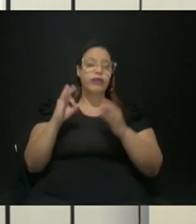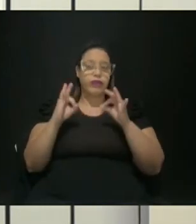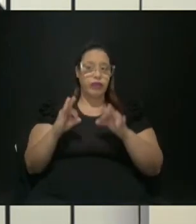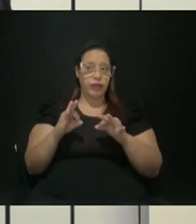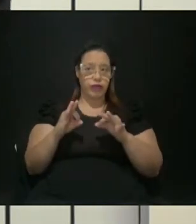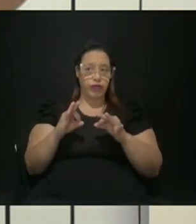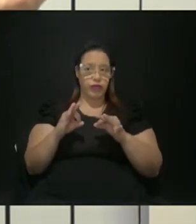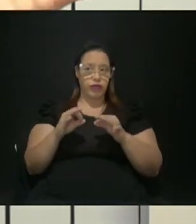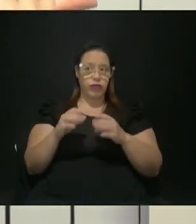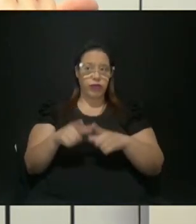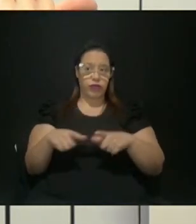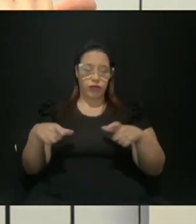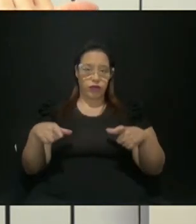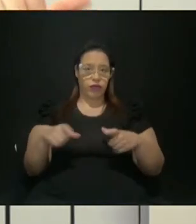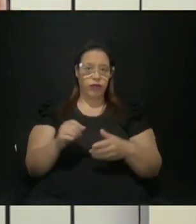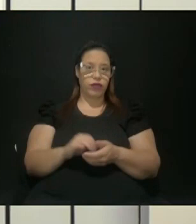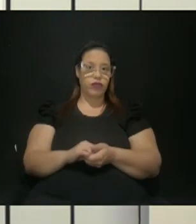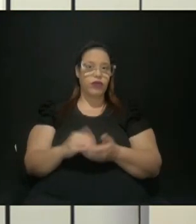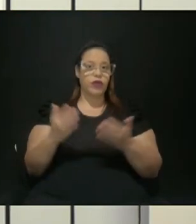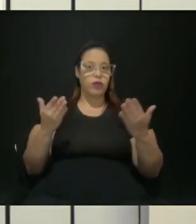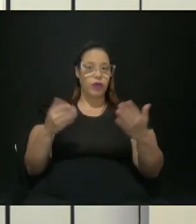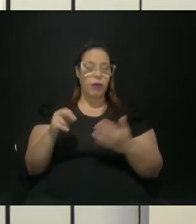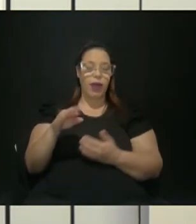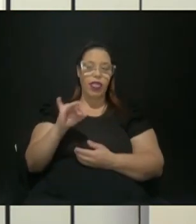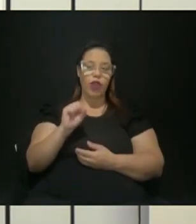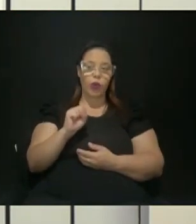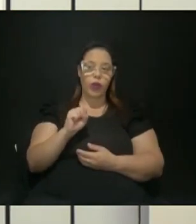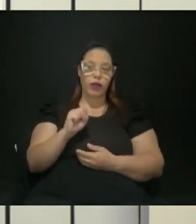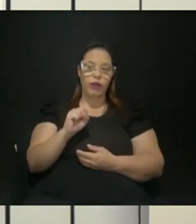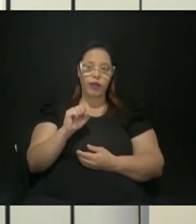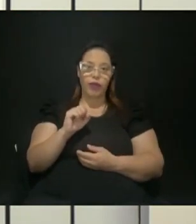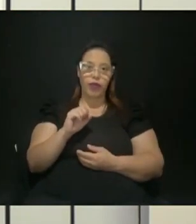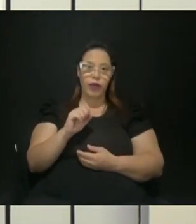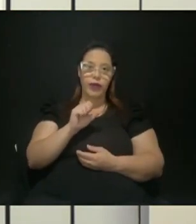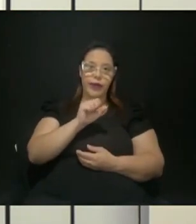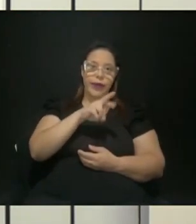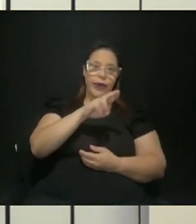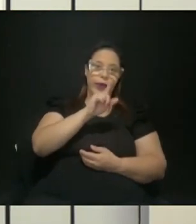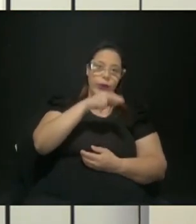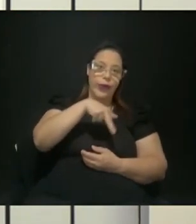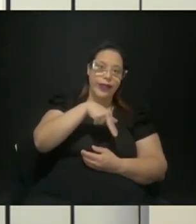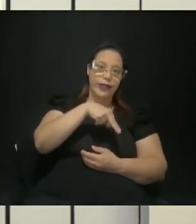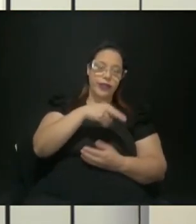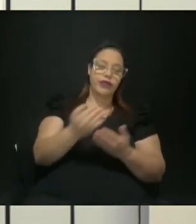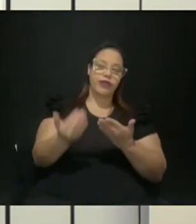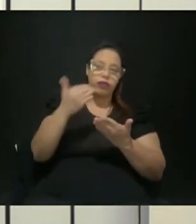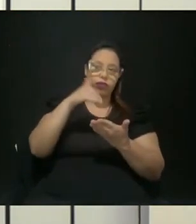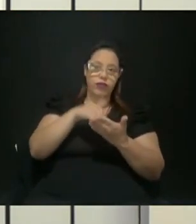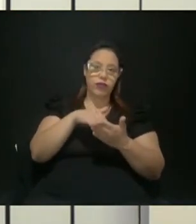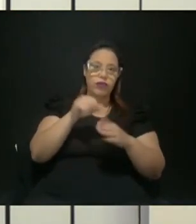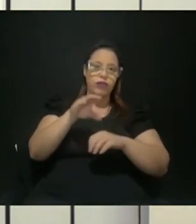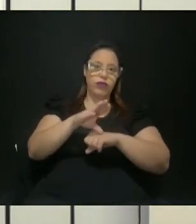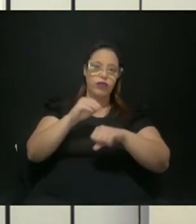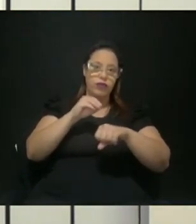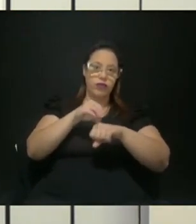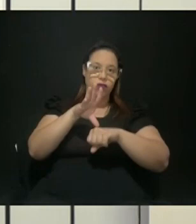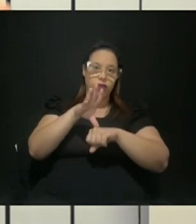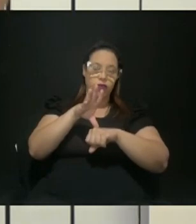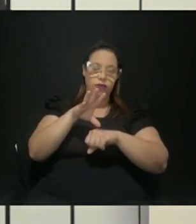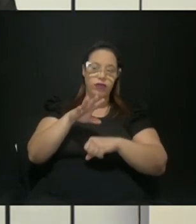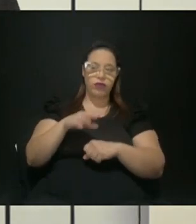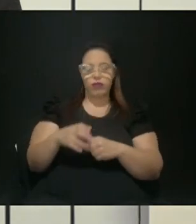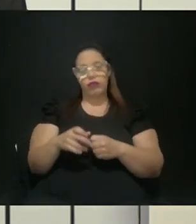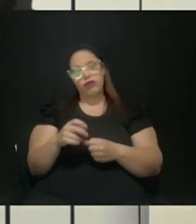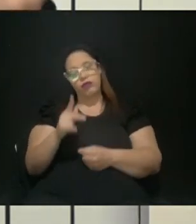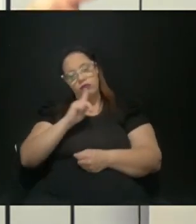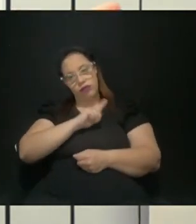posição. Já o zagueiro Matheus Salustiano e o meia Lua Dias retornam de suspensão. Provável Guarani para logo mais então